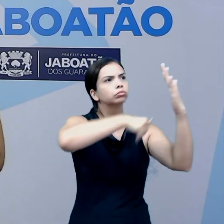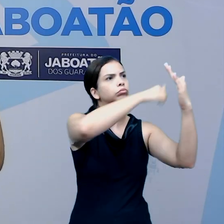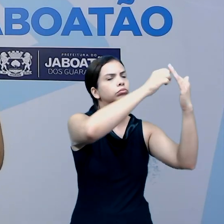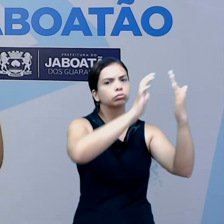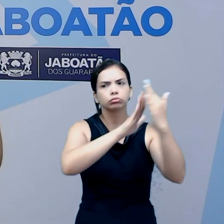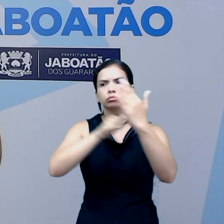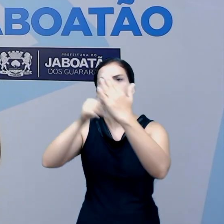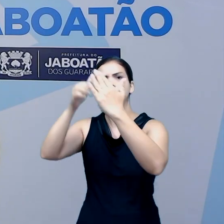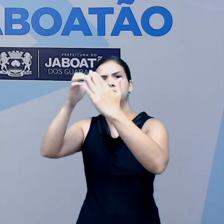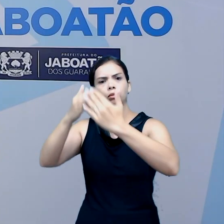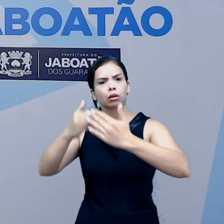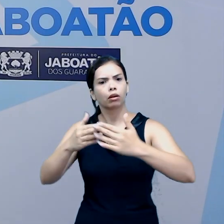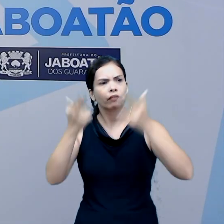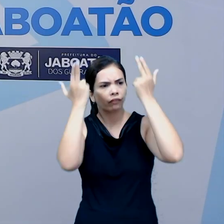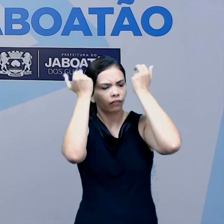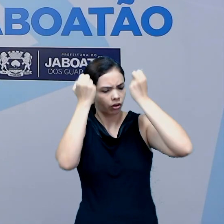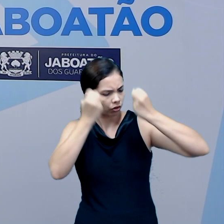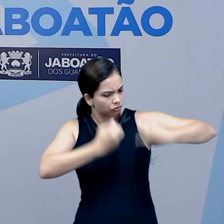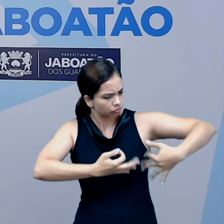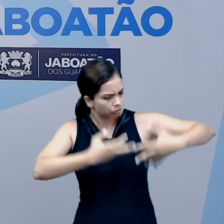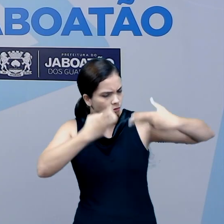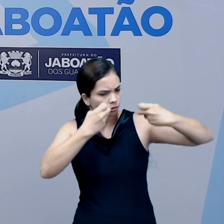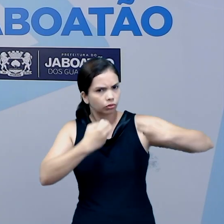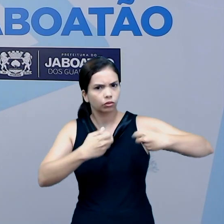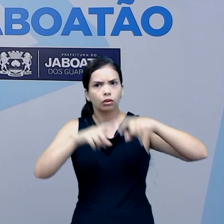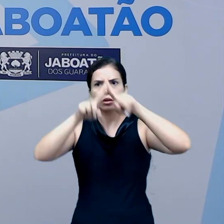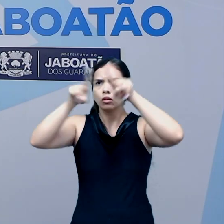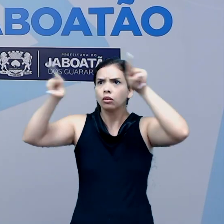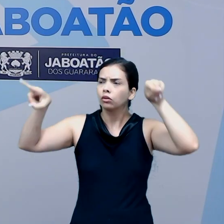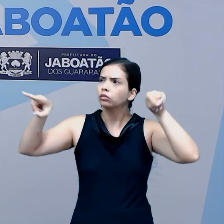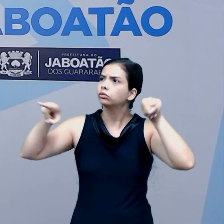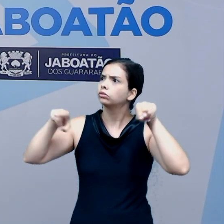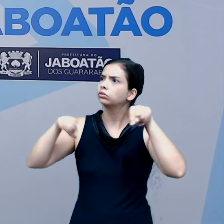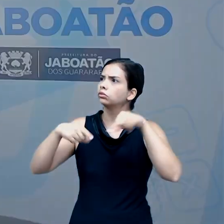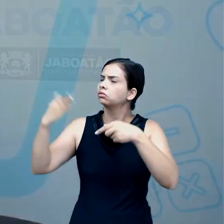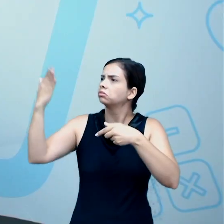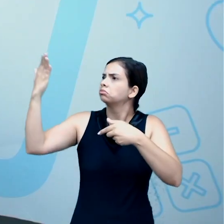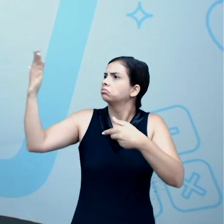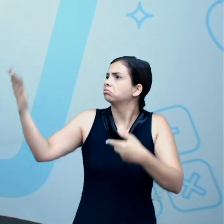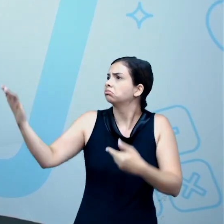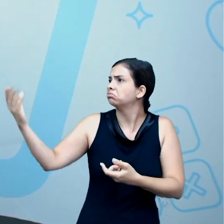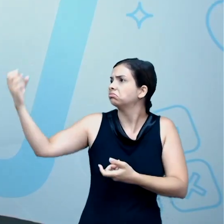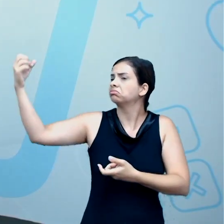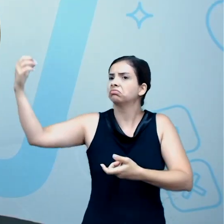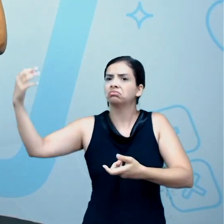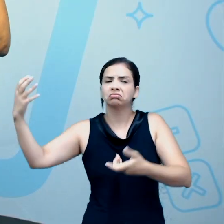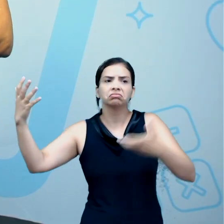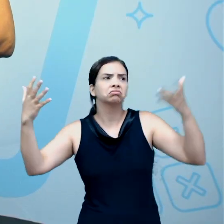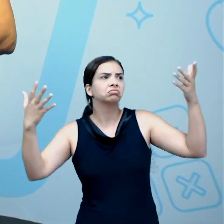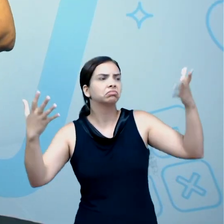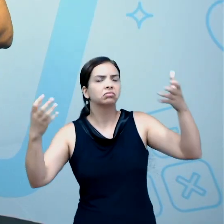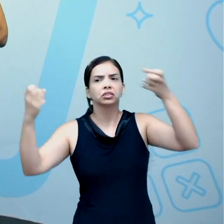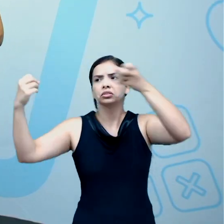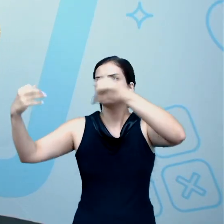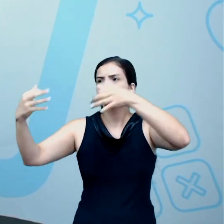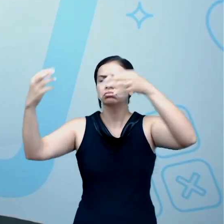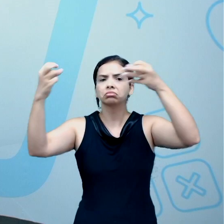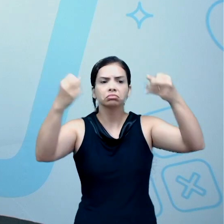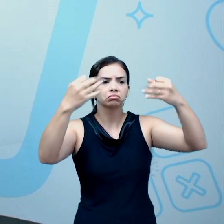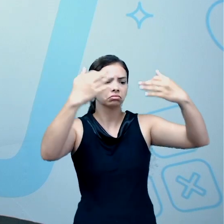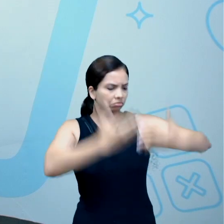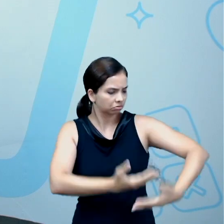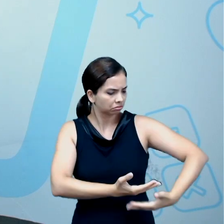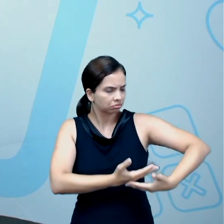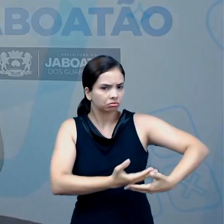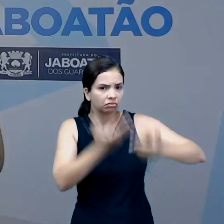para essa Alegre Este quadro de Rembrandt ele traz uma luz assim uma luz assado né ele tava me